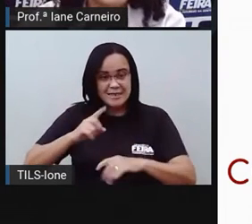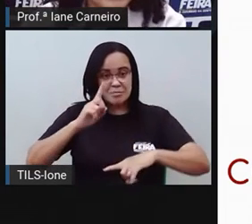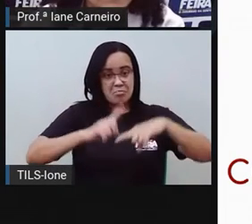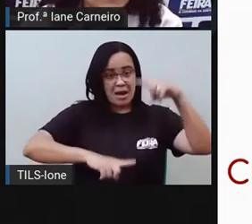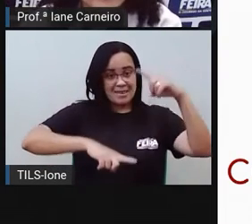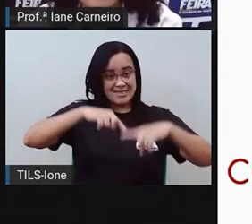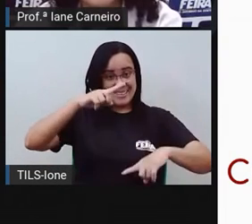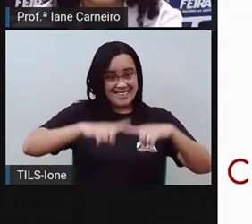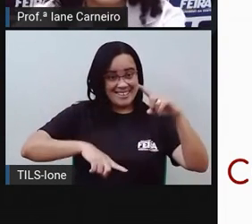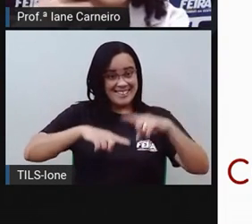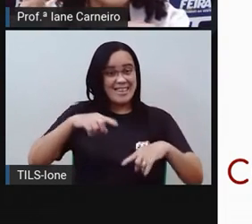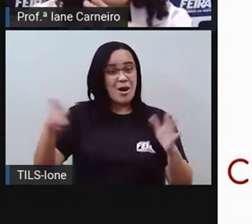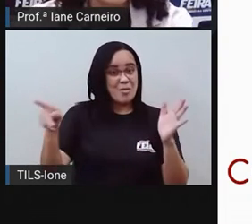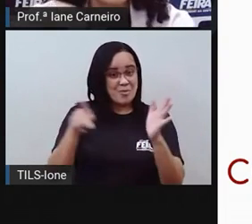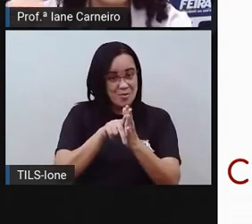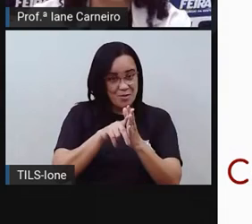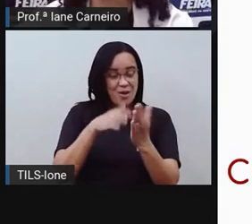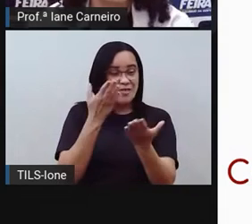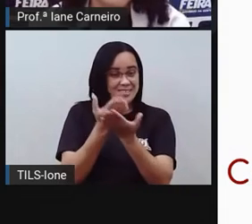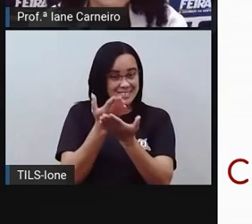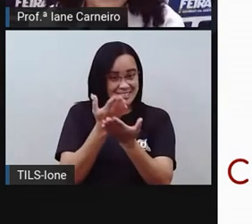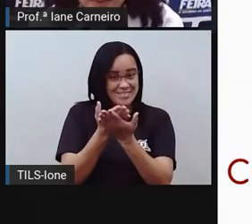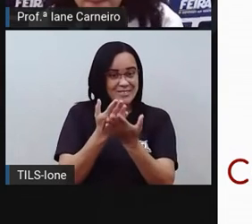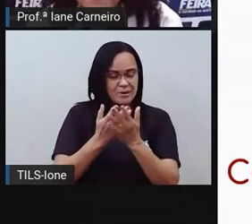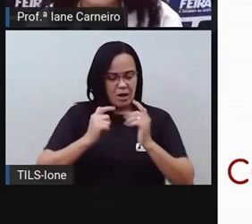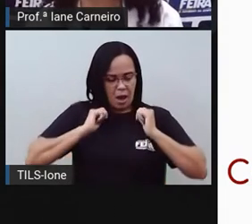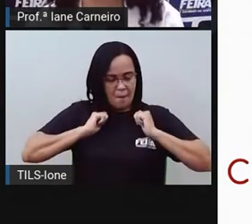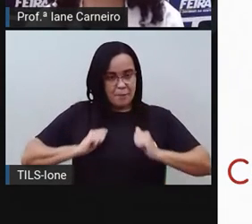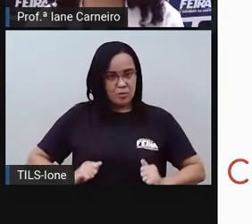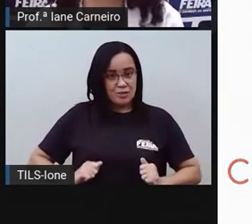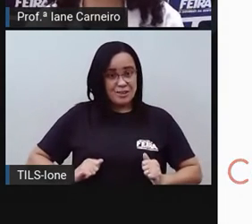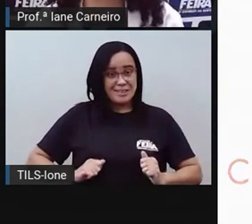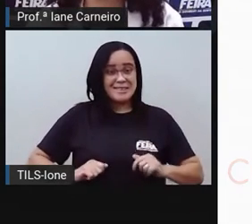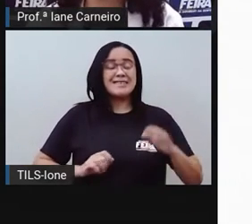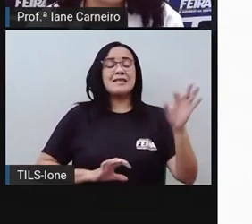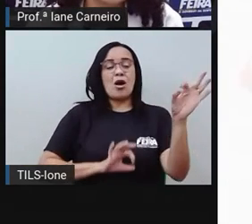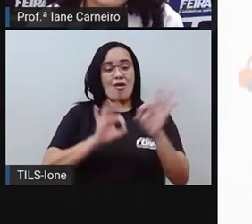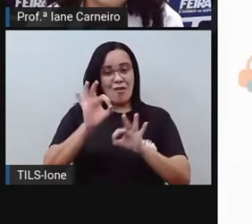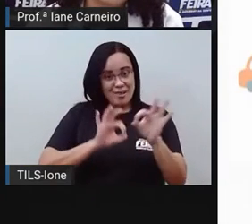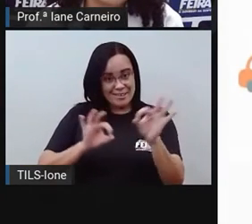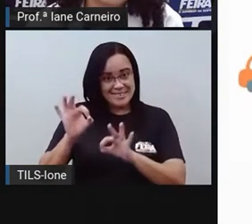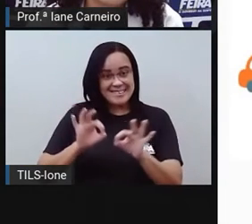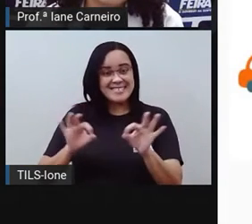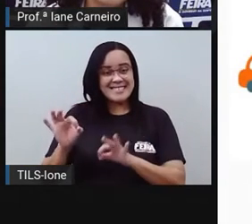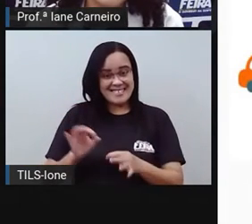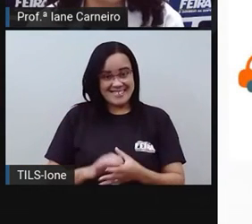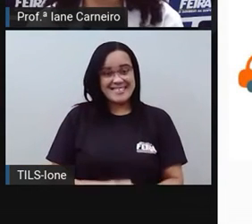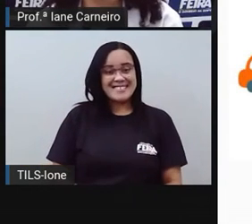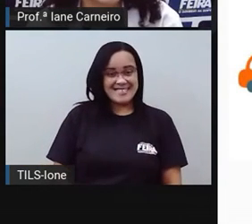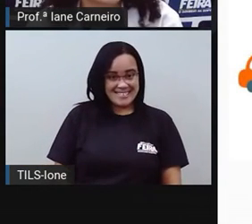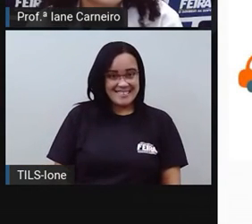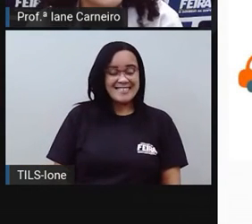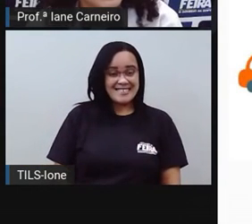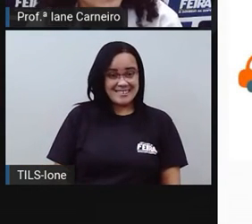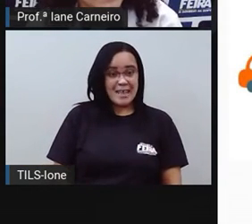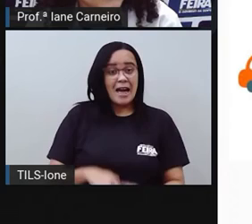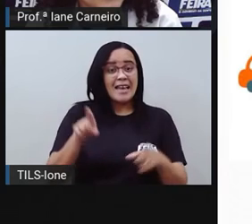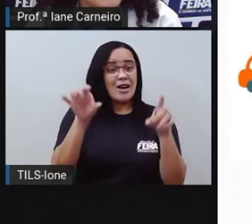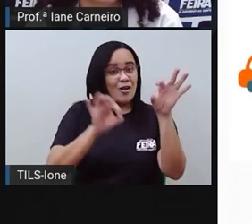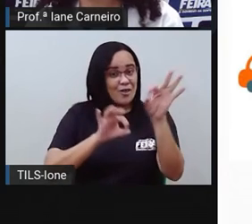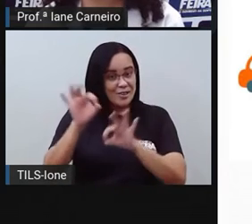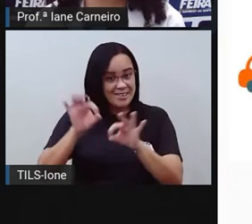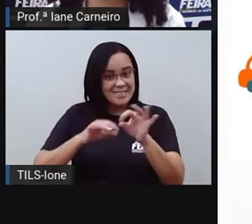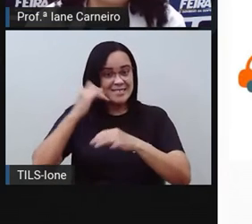para a criança estudar, para não ficar aquele tumulto, aquele barulho, né? Para a criança se concentrar. Organizar os